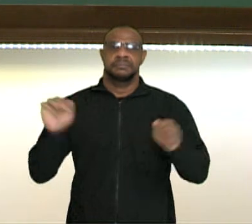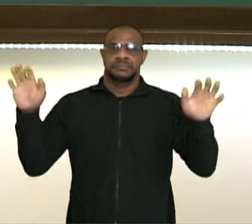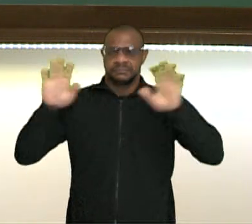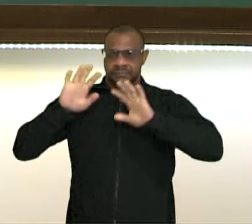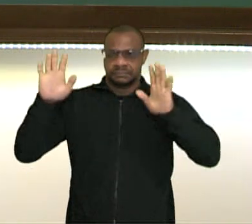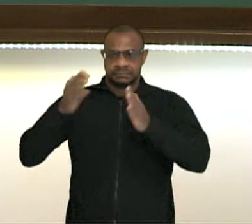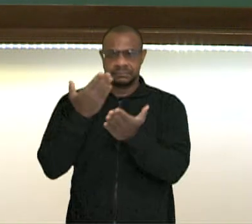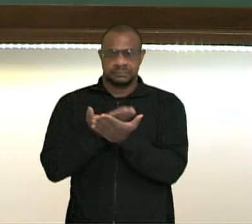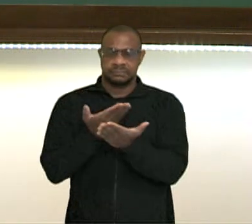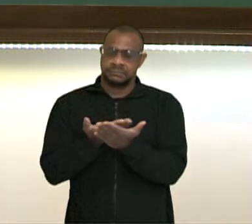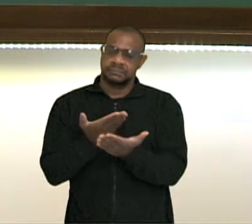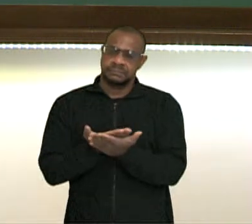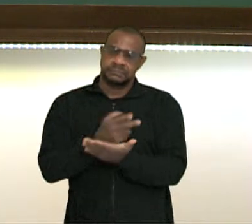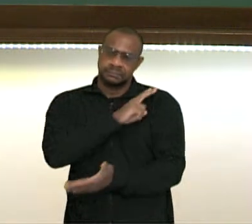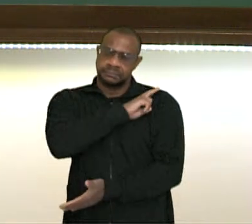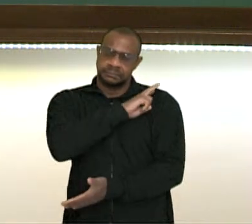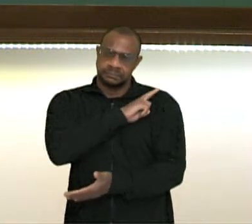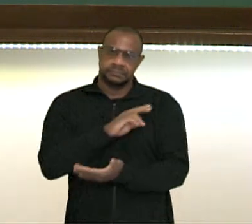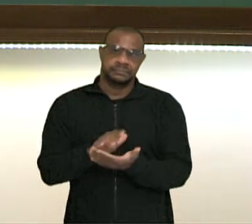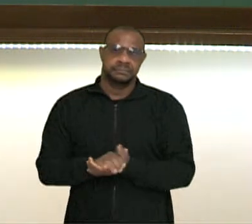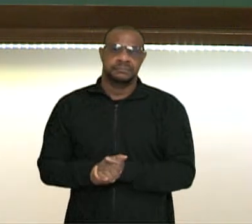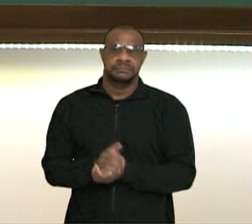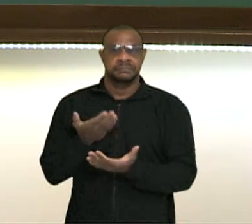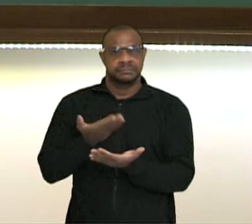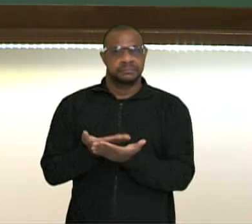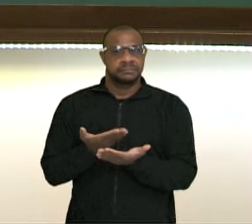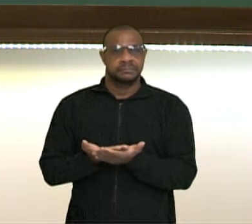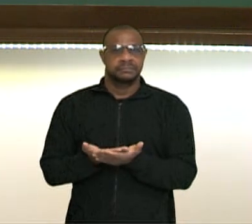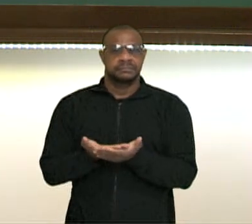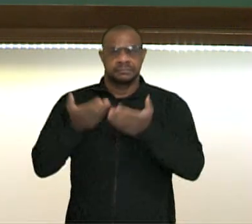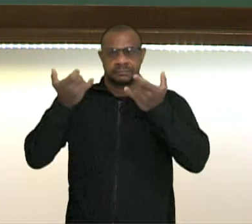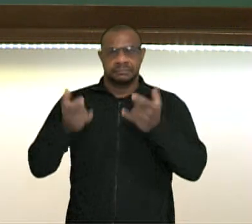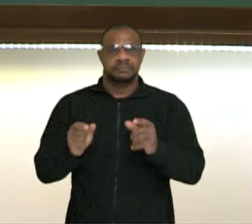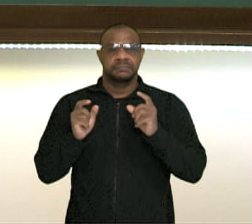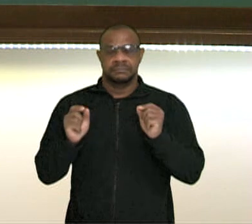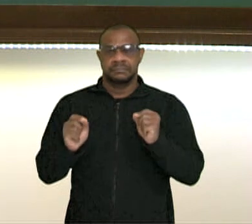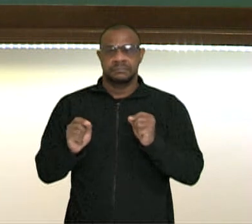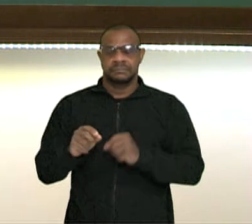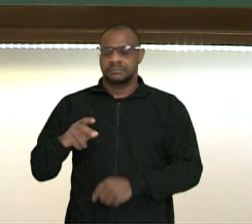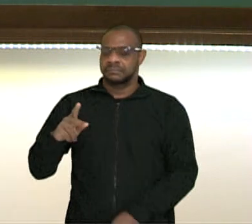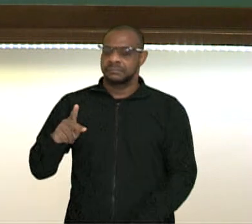Olá, estudantes da segunda série! Nesse vídeo vamos falar sobre panfleto.